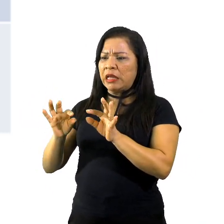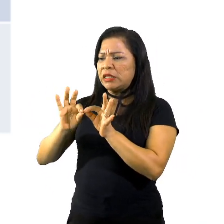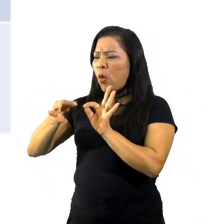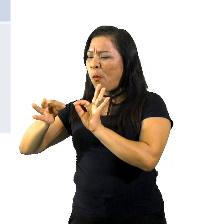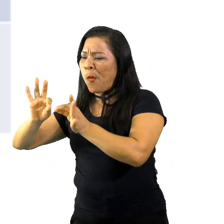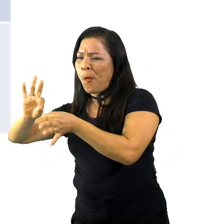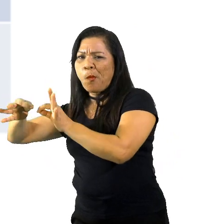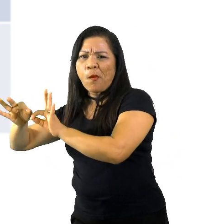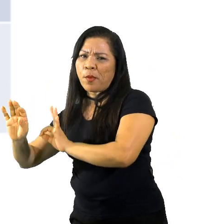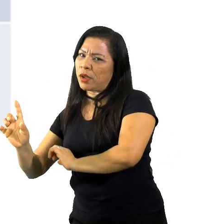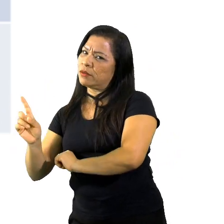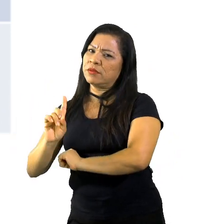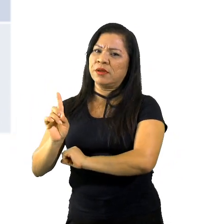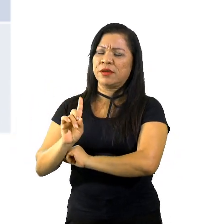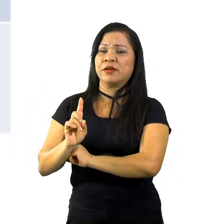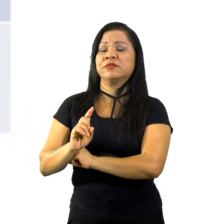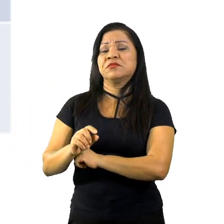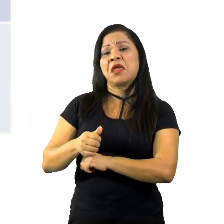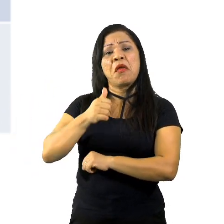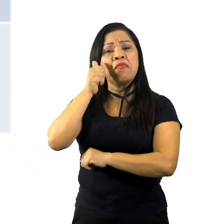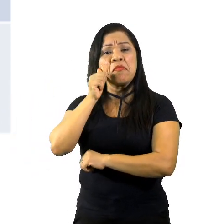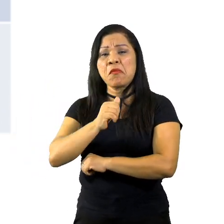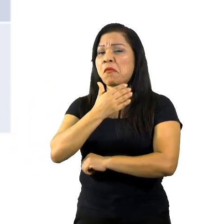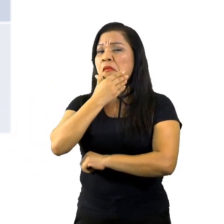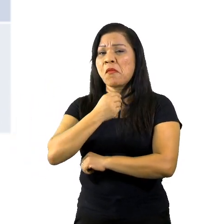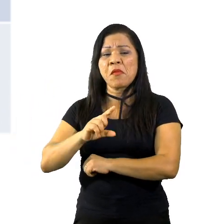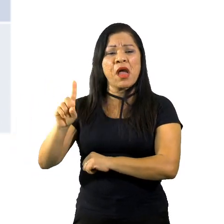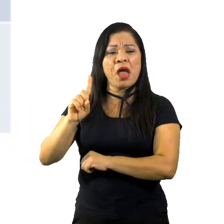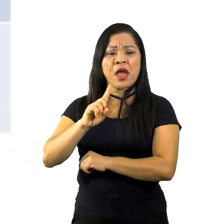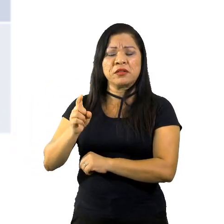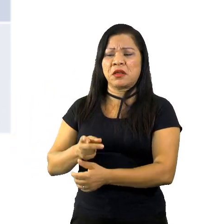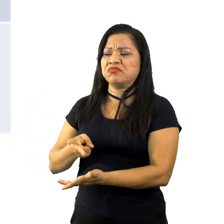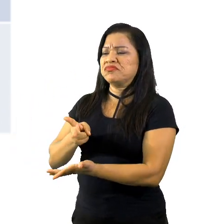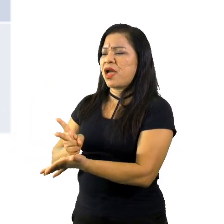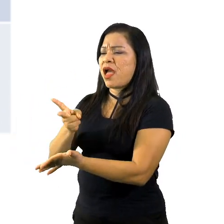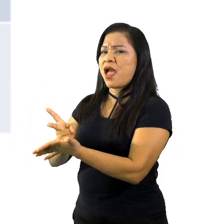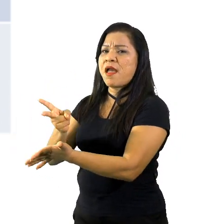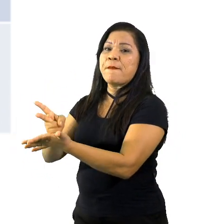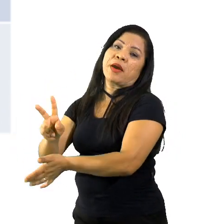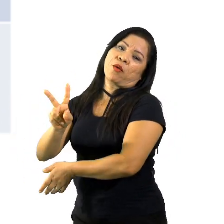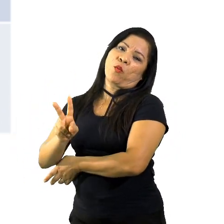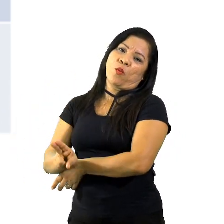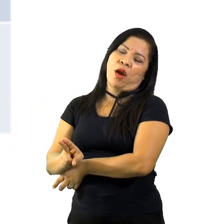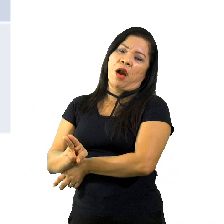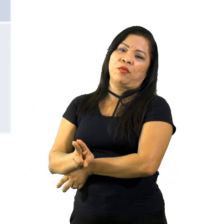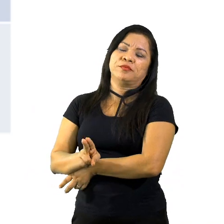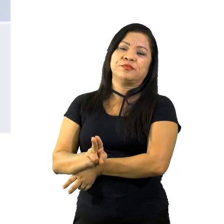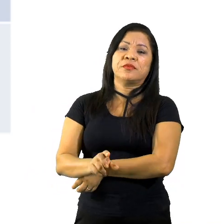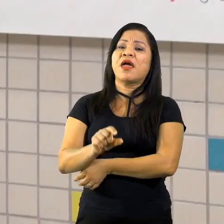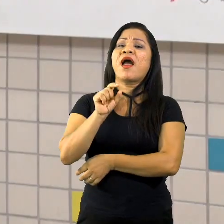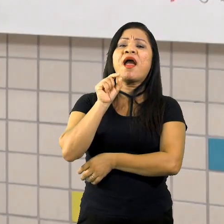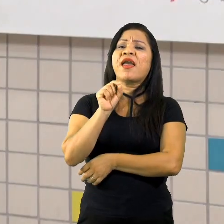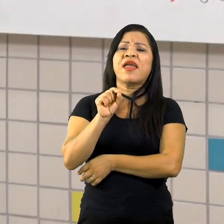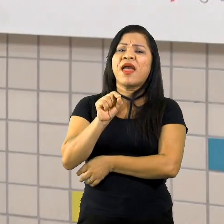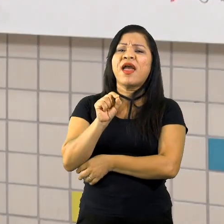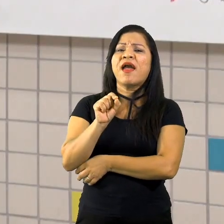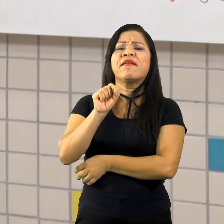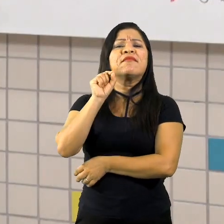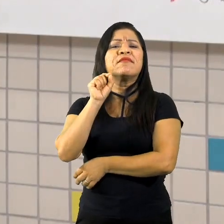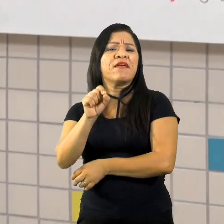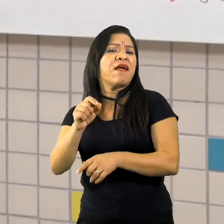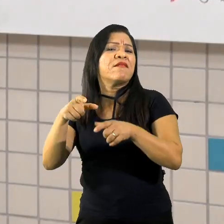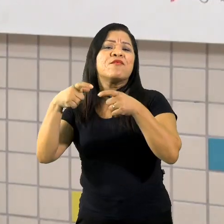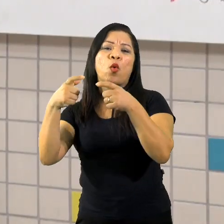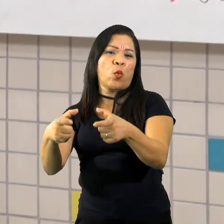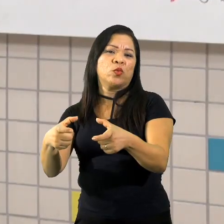plural, nem no masculino e no feminino. São apenas três: que, quem e onde. Vamos ver